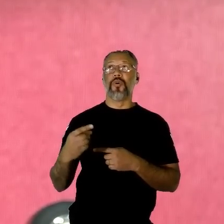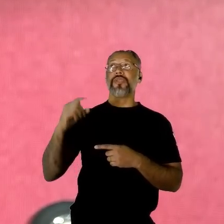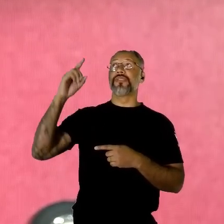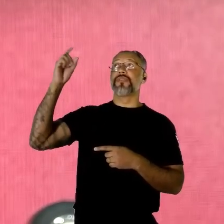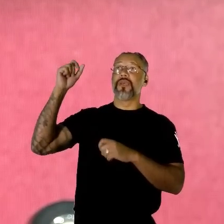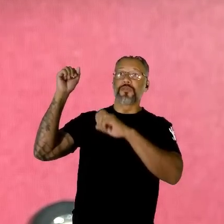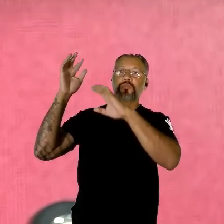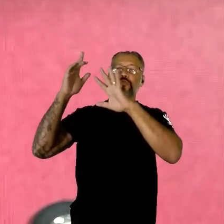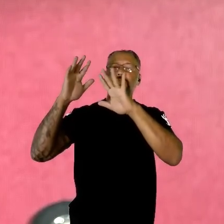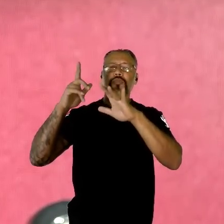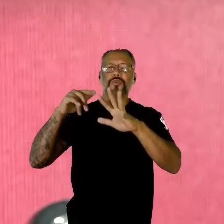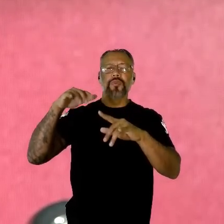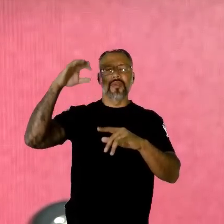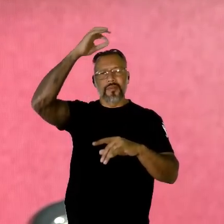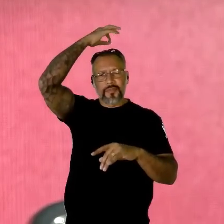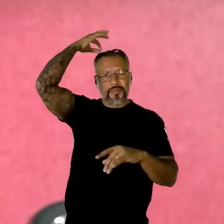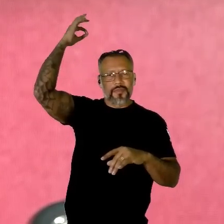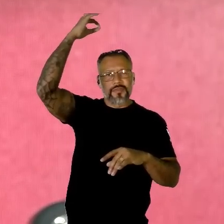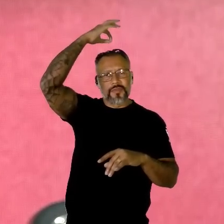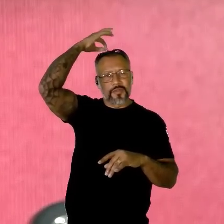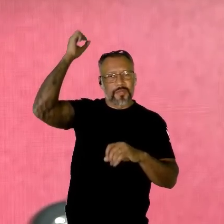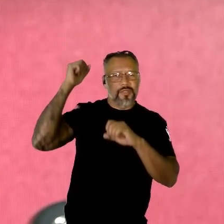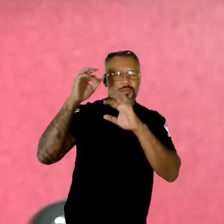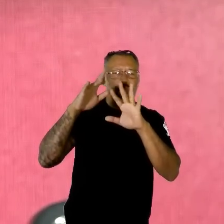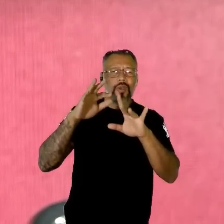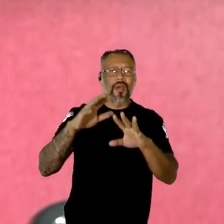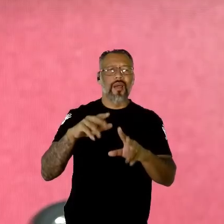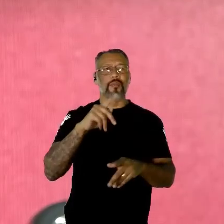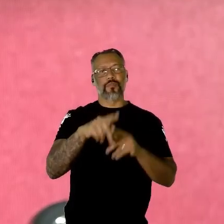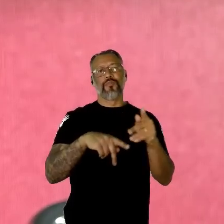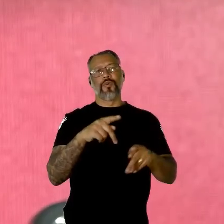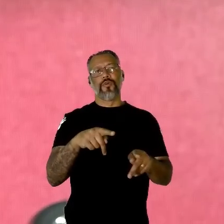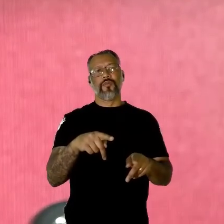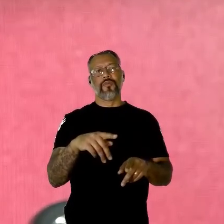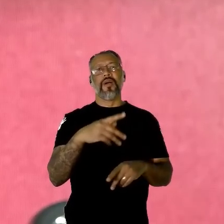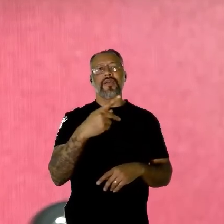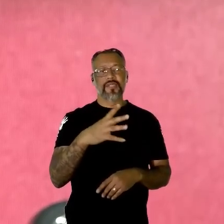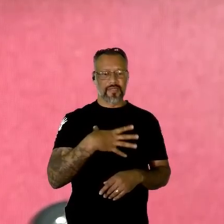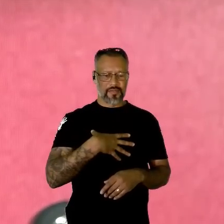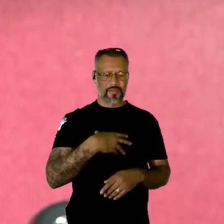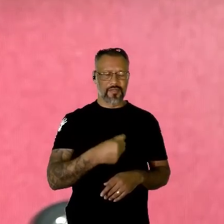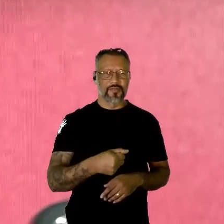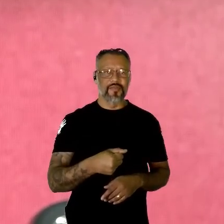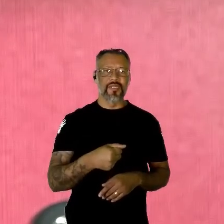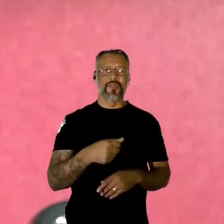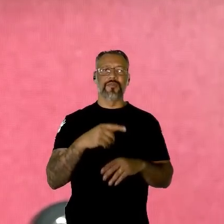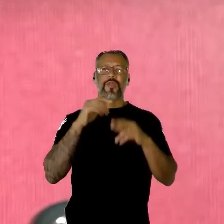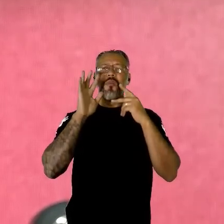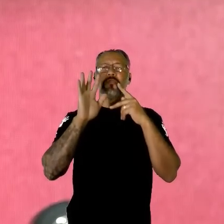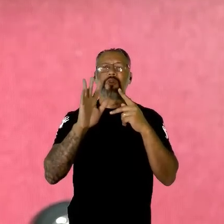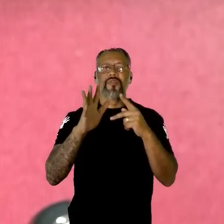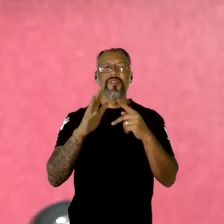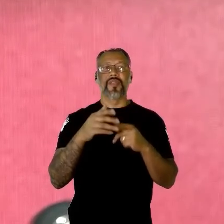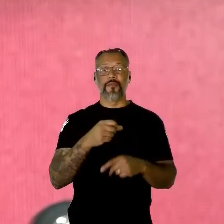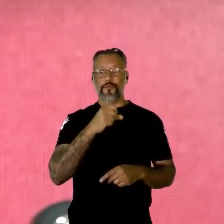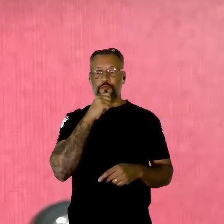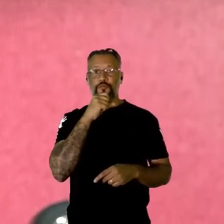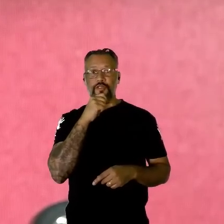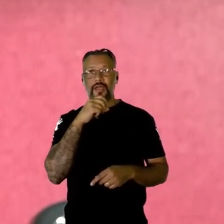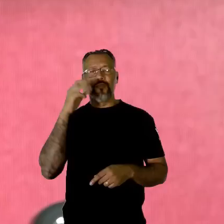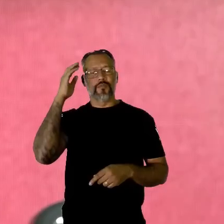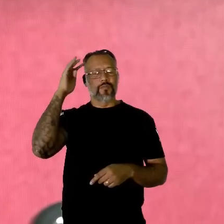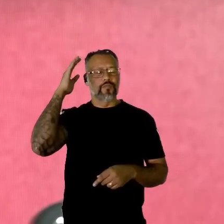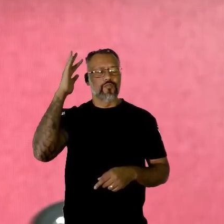meu espírito sobre todos os povos os seus filhos e as suas filhas profetizarão os velhos terão sonhos os jovens